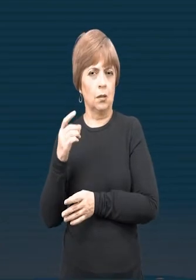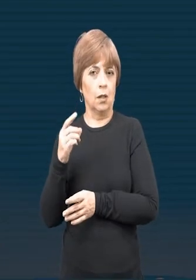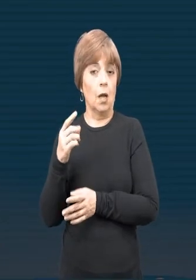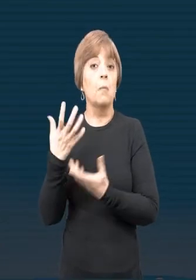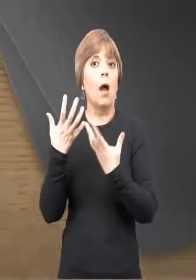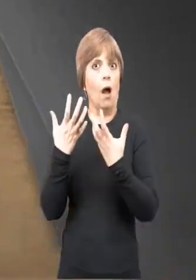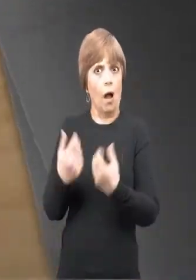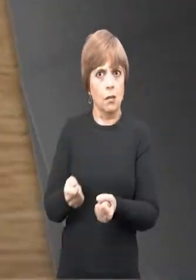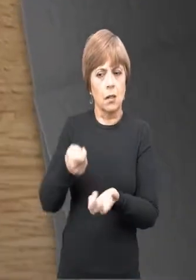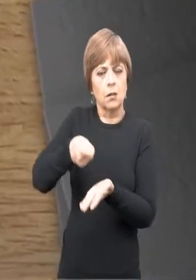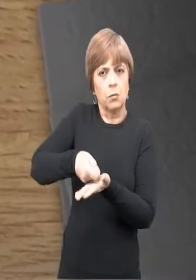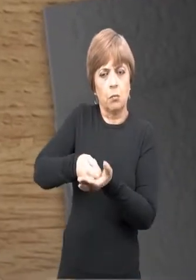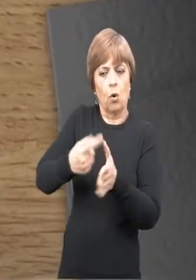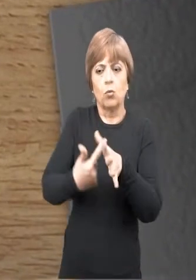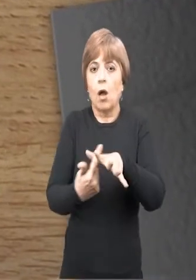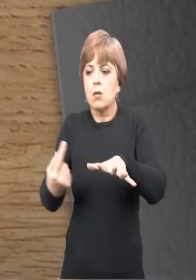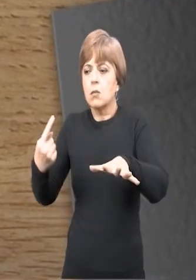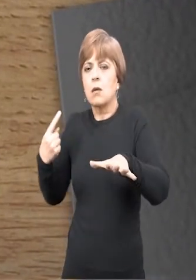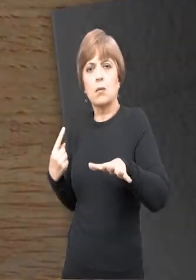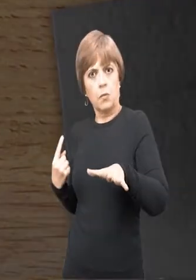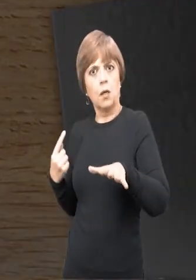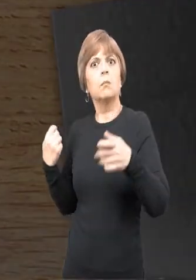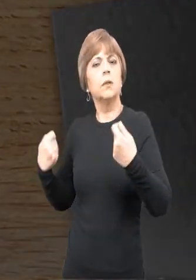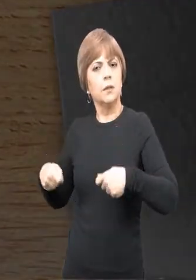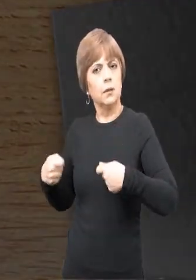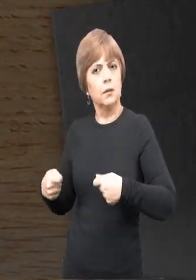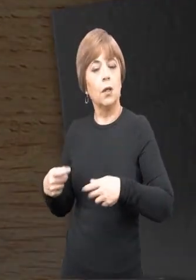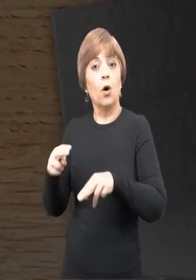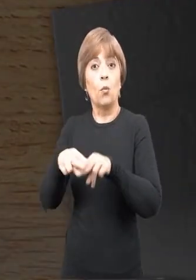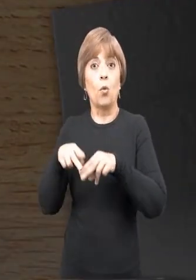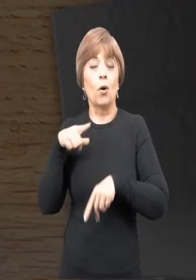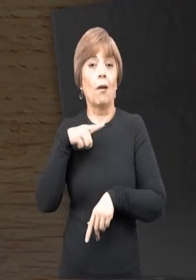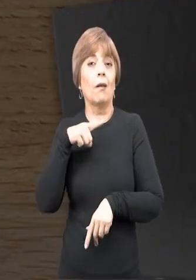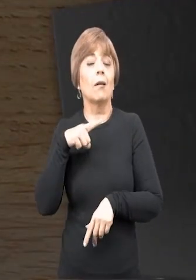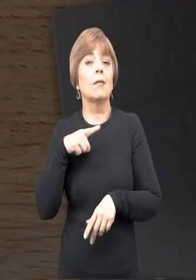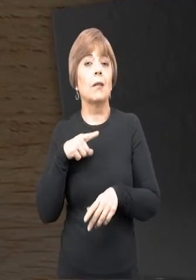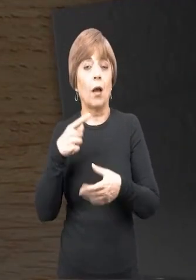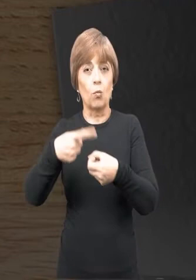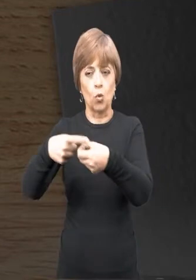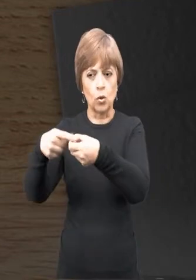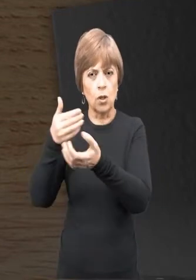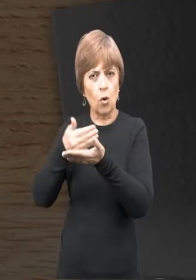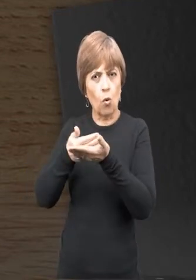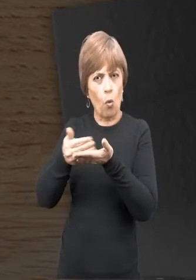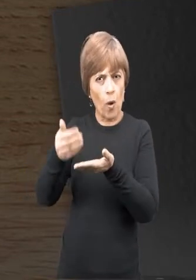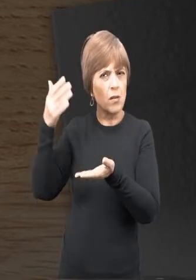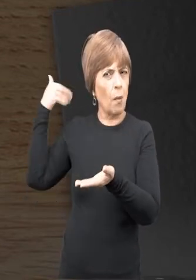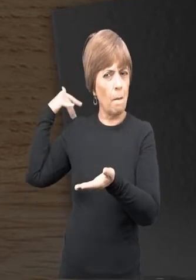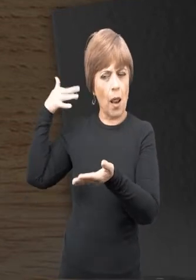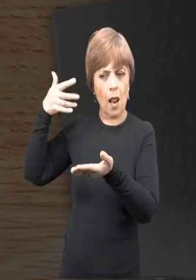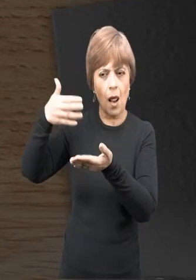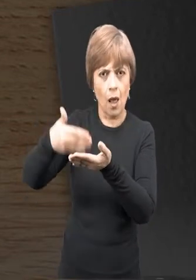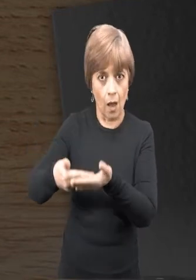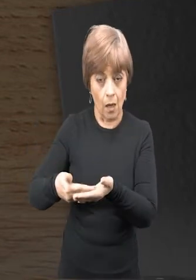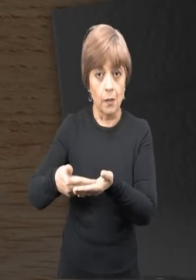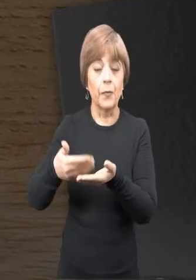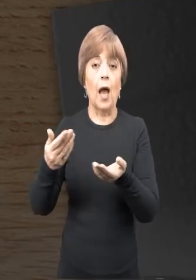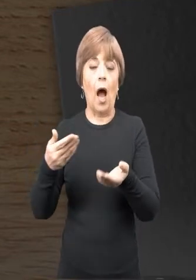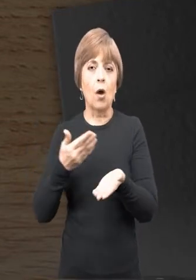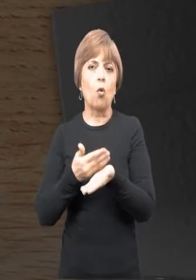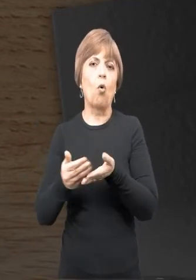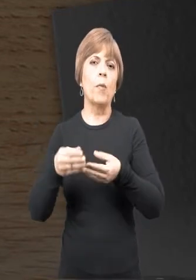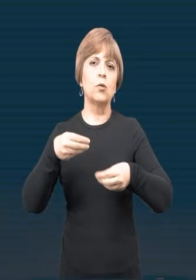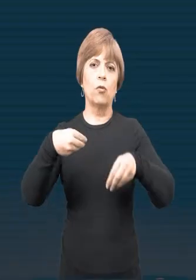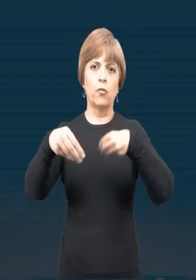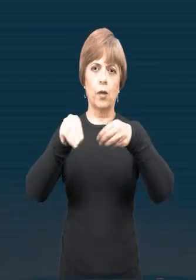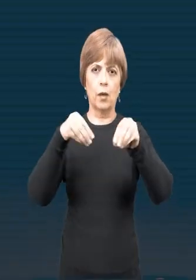necessidade de imposição de um distanciamento social no referido município, que o município fez desde o início da pandemia, tendo iniciado uma